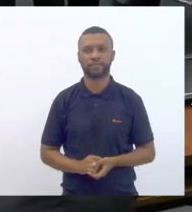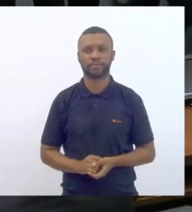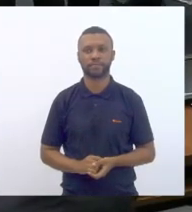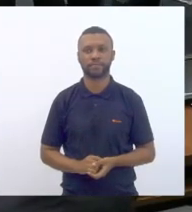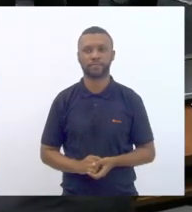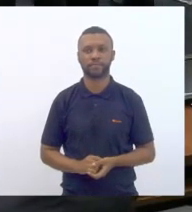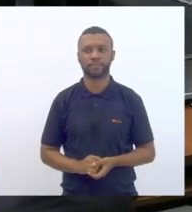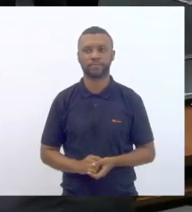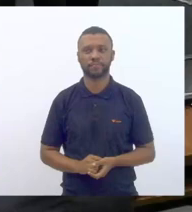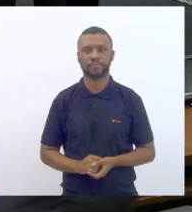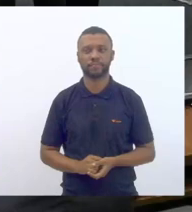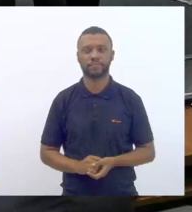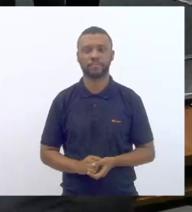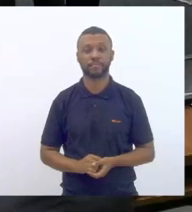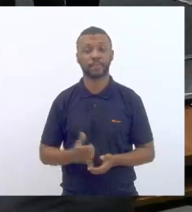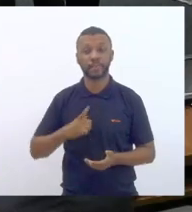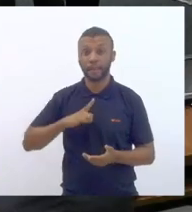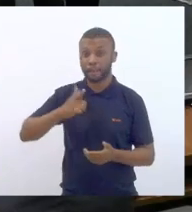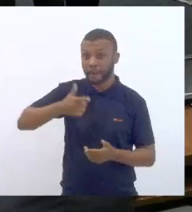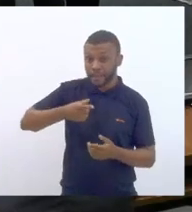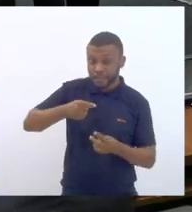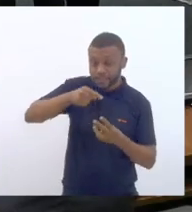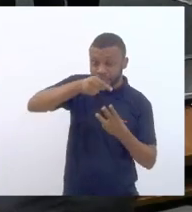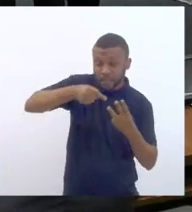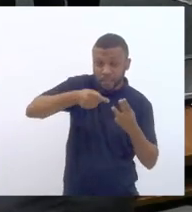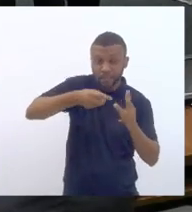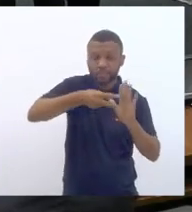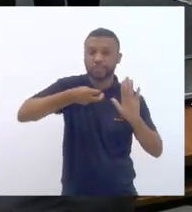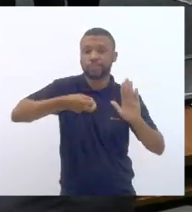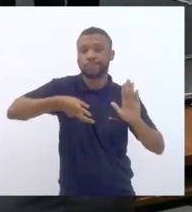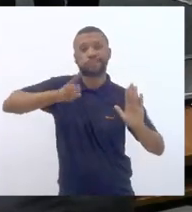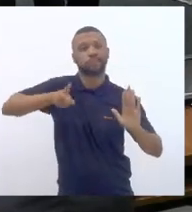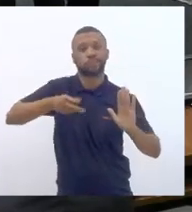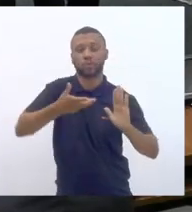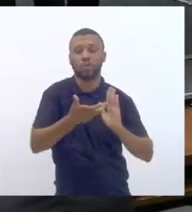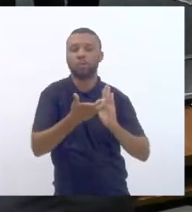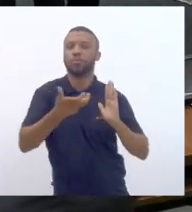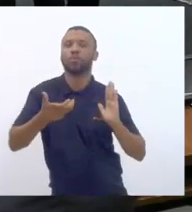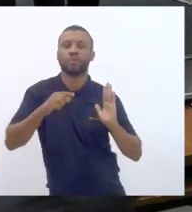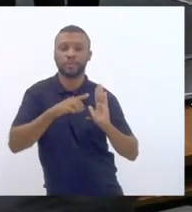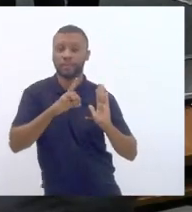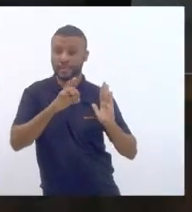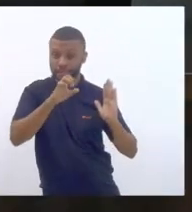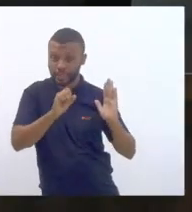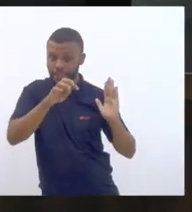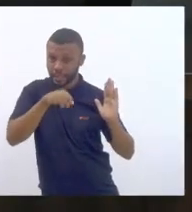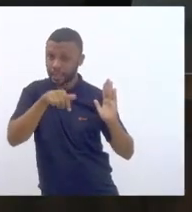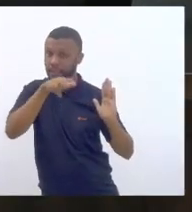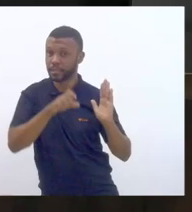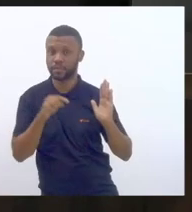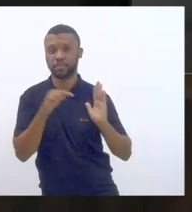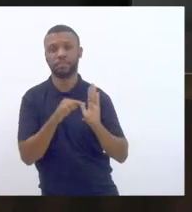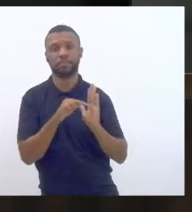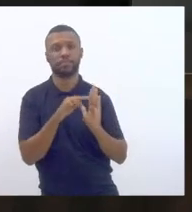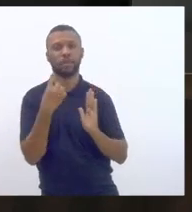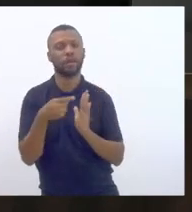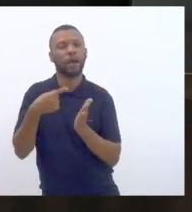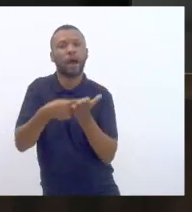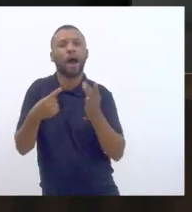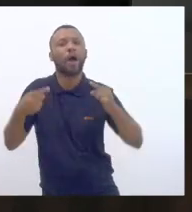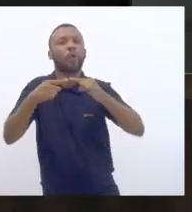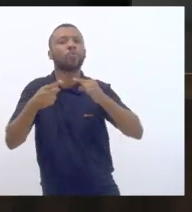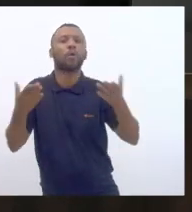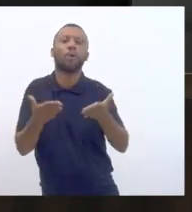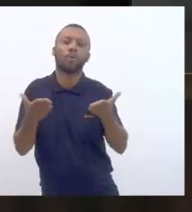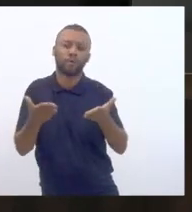Vamos, ainda tem mais três, que é mantido com destaques, tá? É que esses destaques aqui, a gente acordou hoje, os